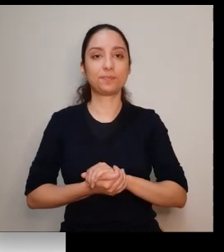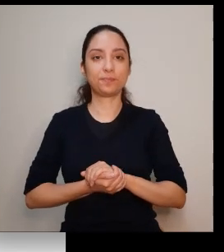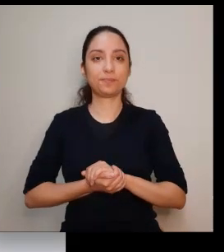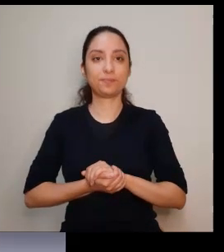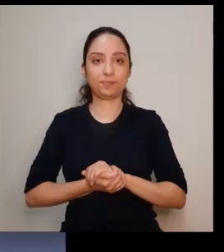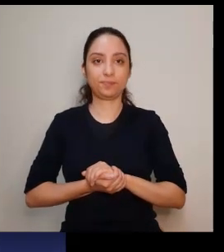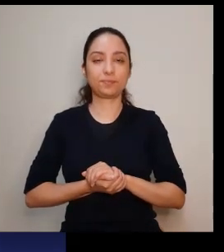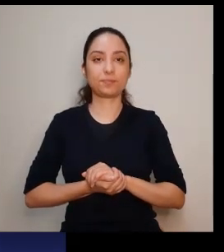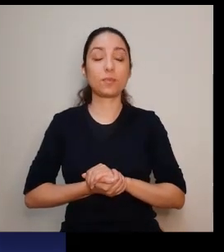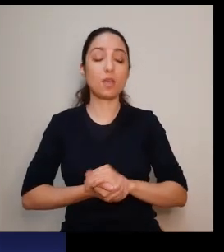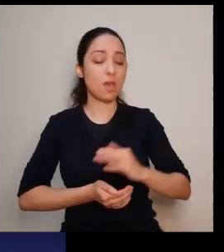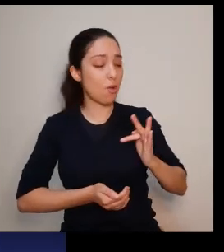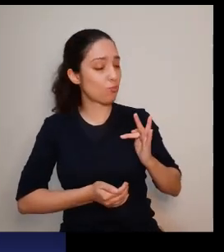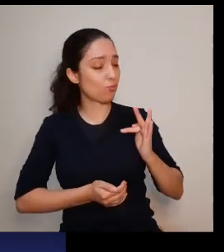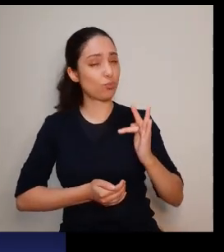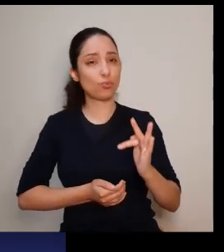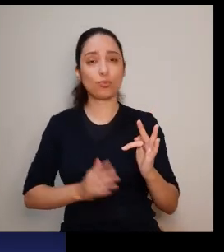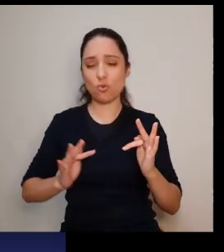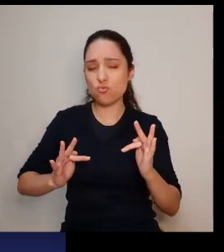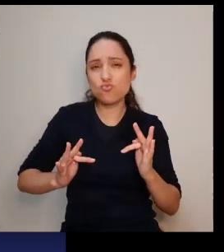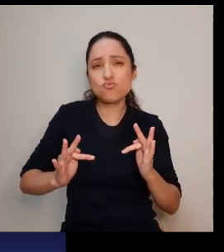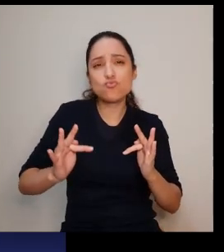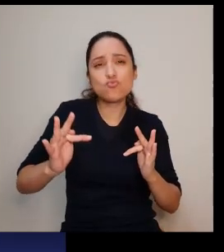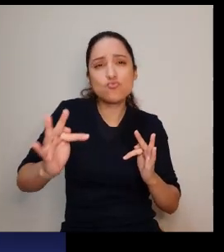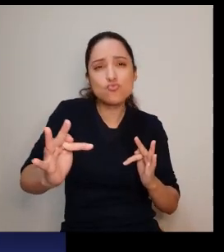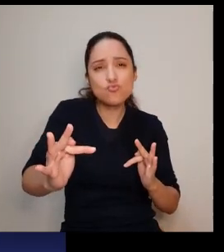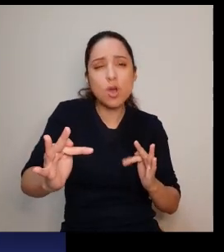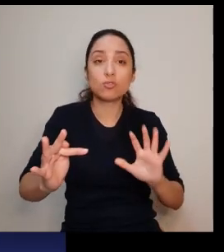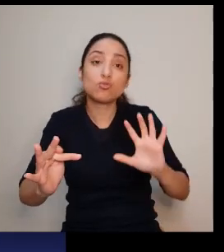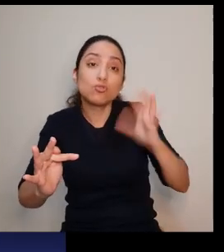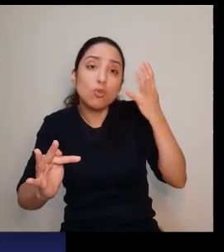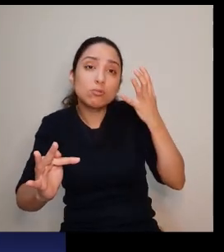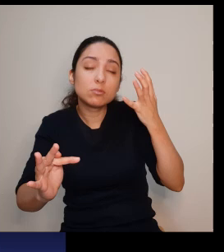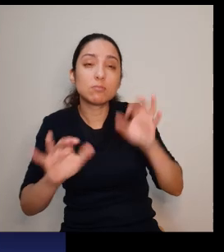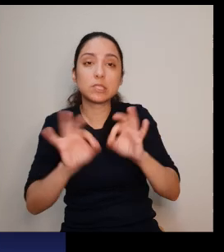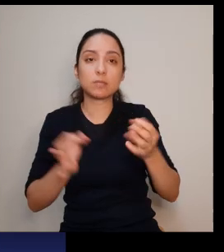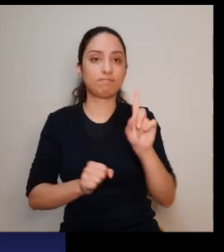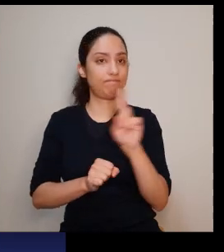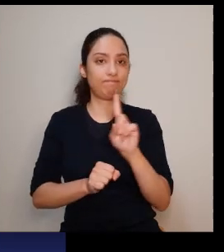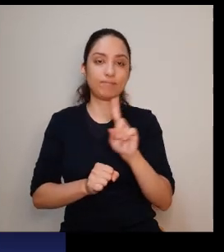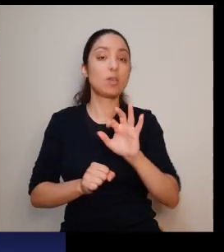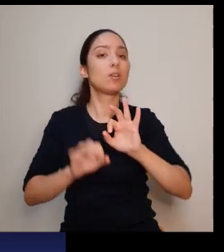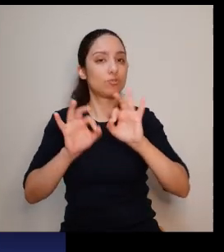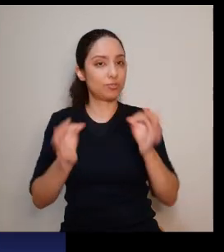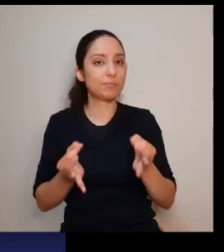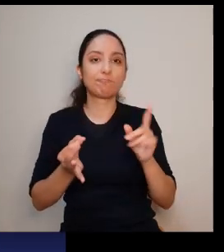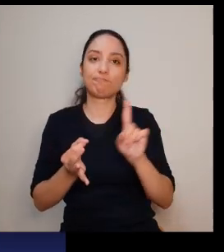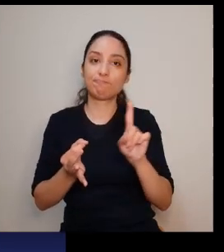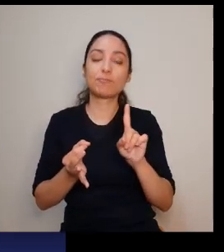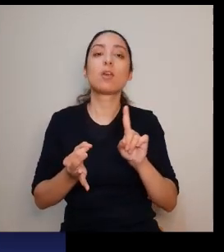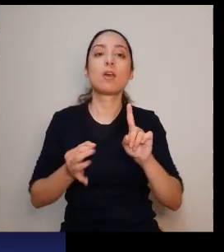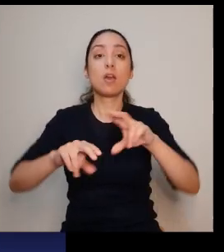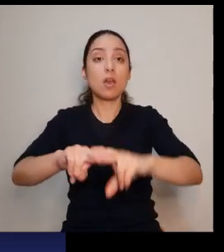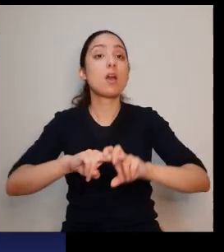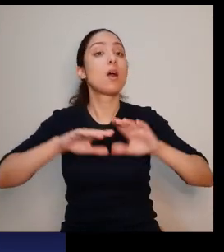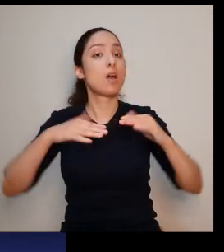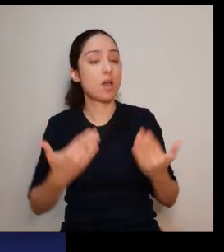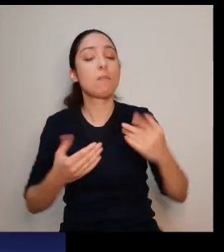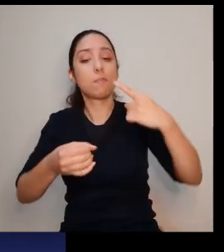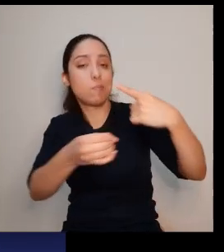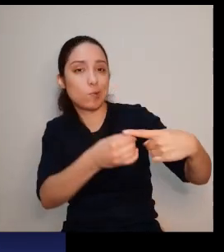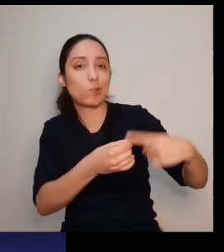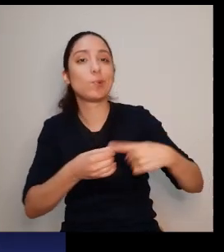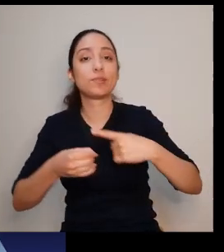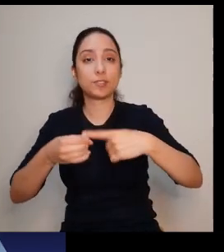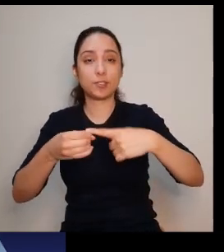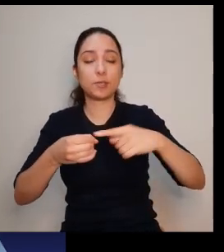municipal. Aí no médio e no longo prazo, o desafio é ir além dessas soluções mais pontuais, buscando incorporar realmente